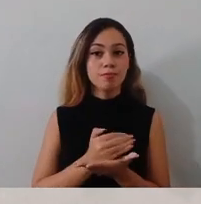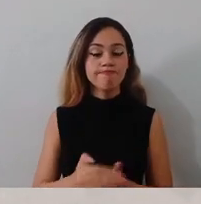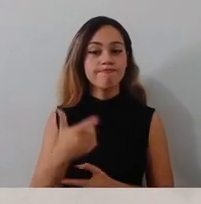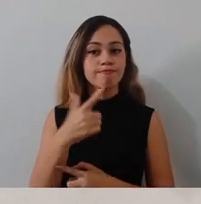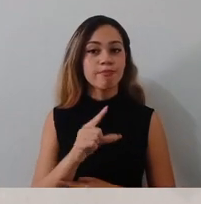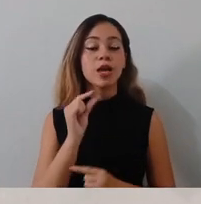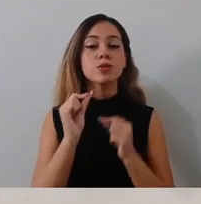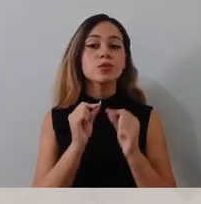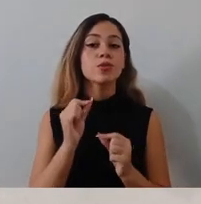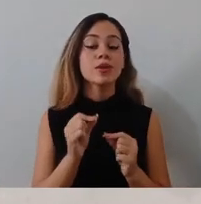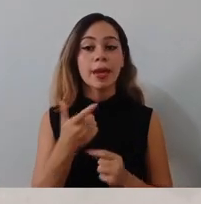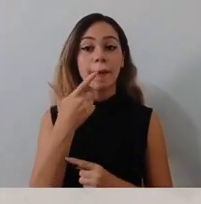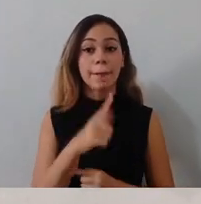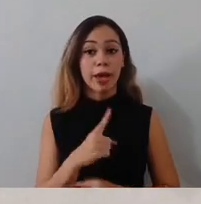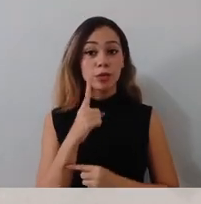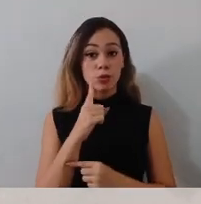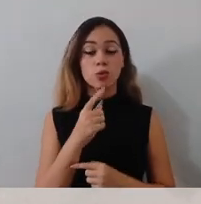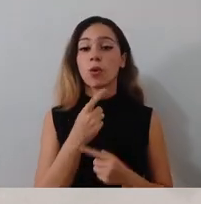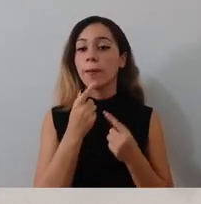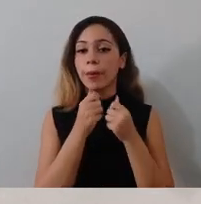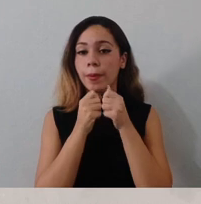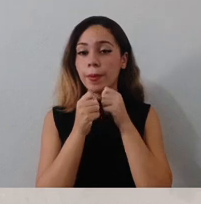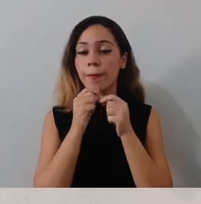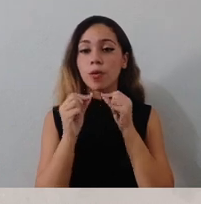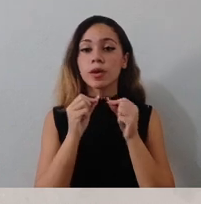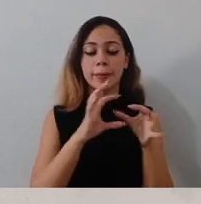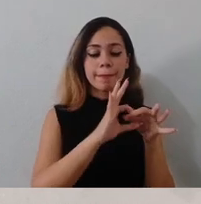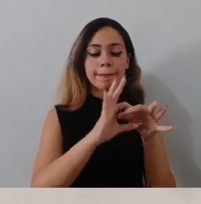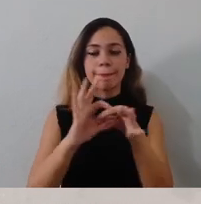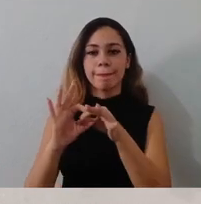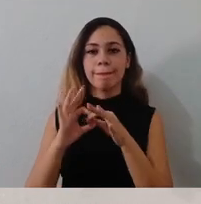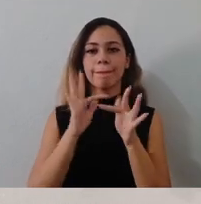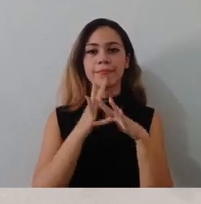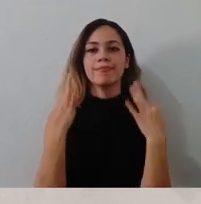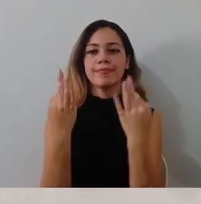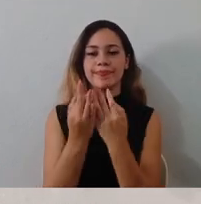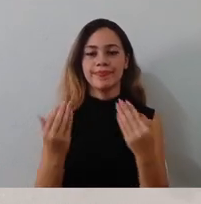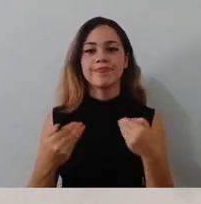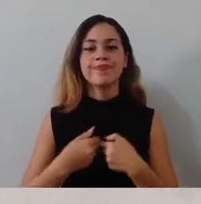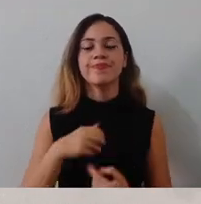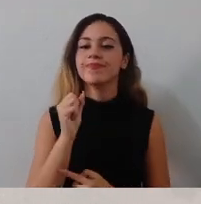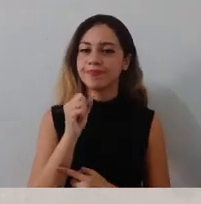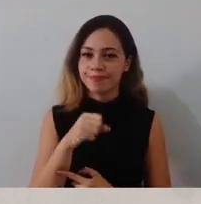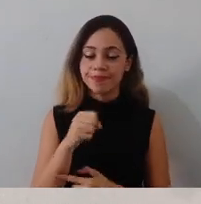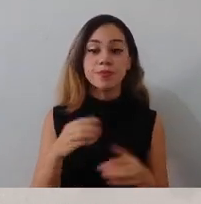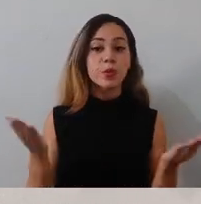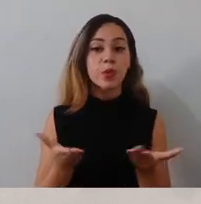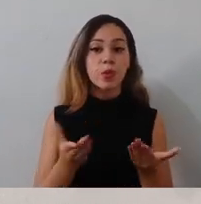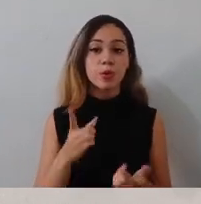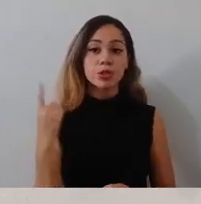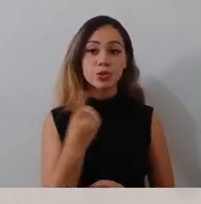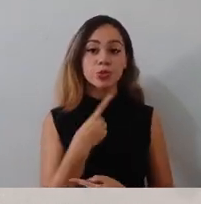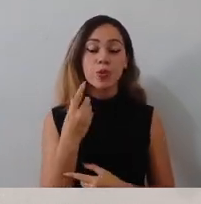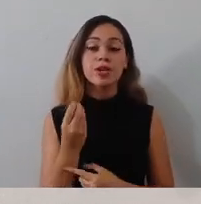Está no ar mais um capítulo, mais um episódio dessa trajetória chamada Conexão Famílias Atípicas.